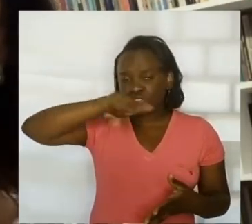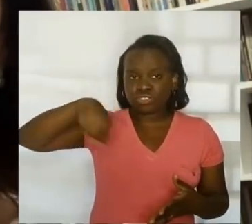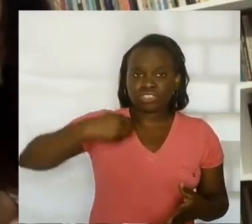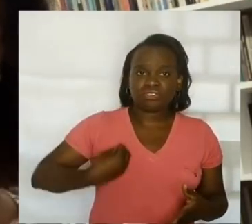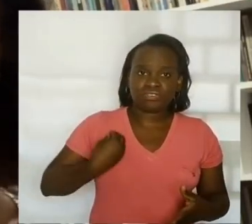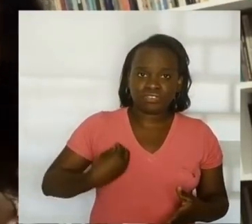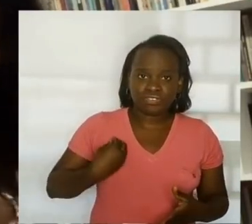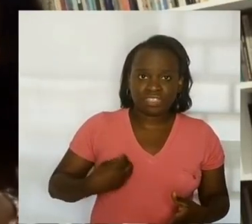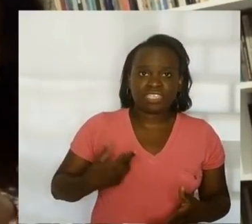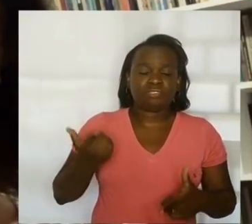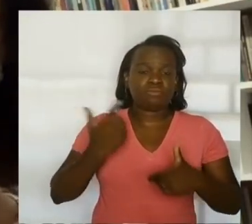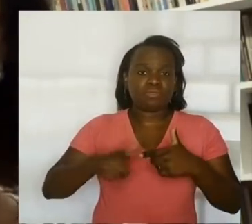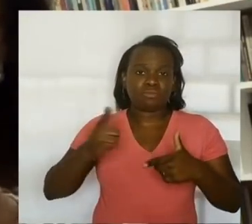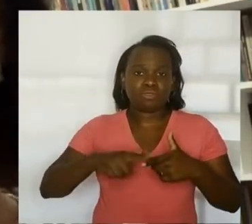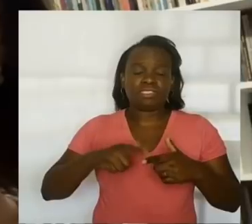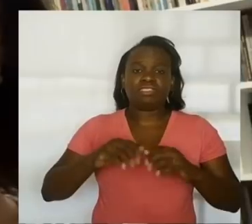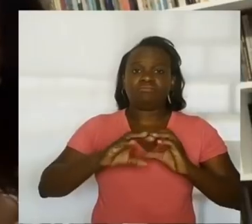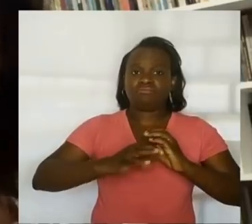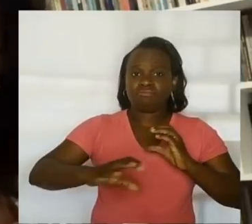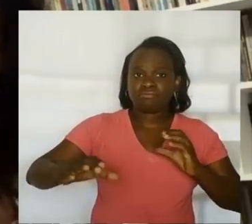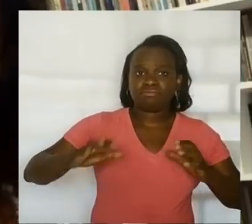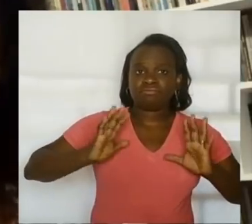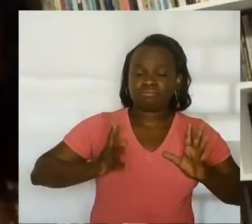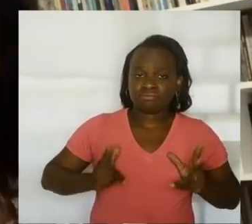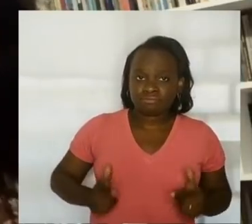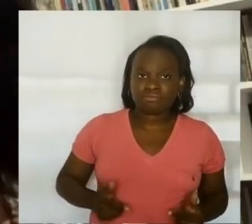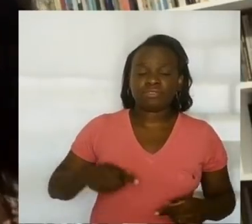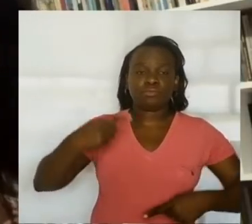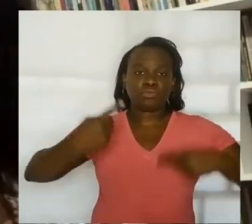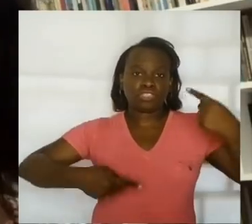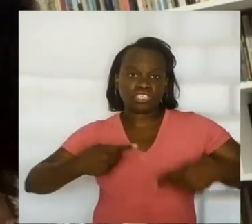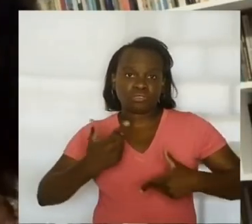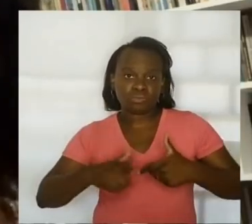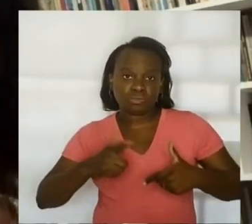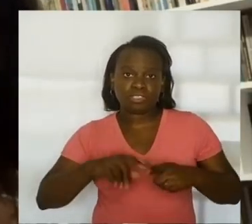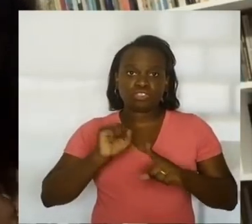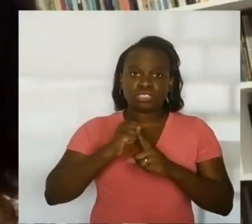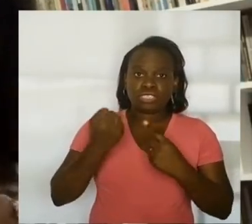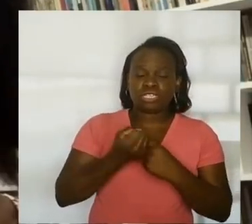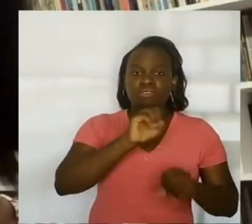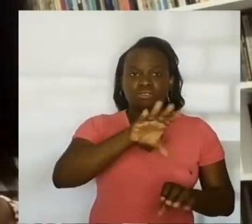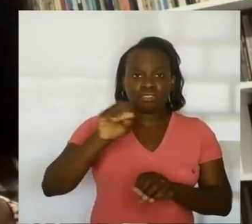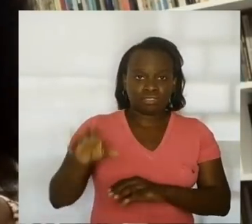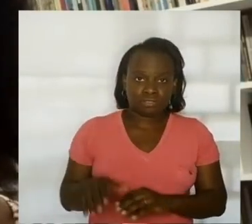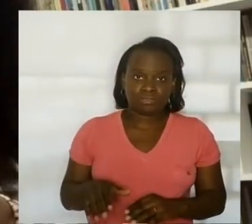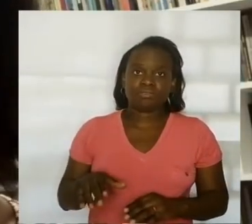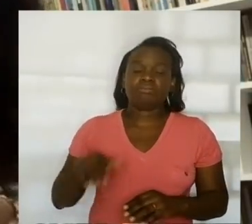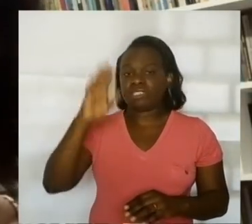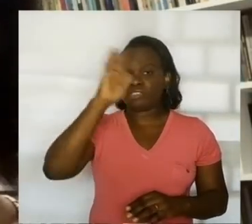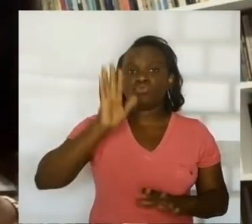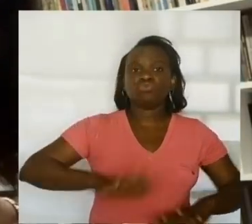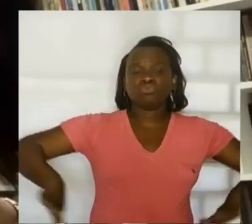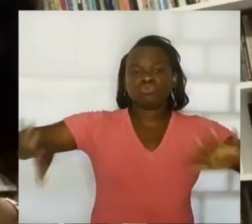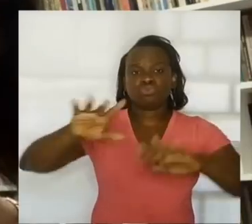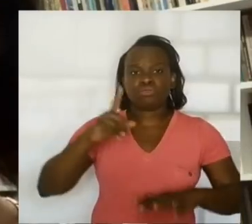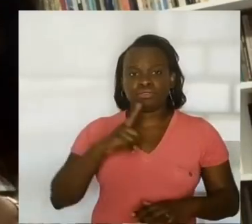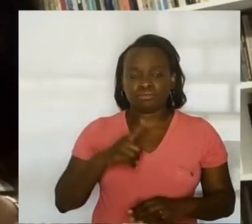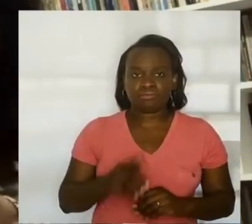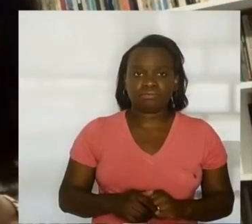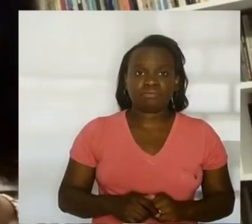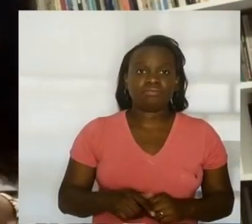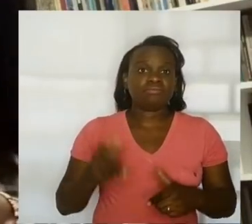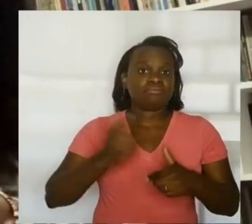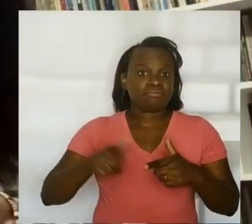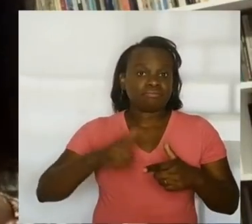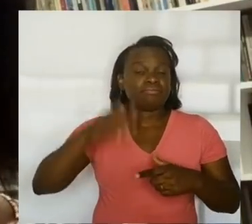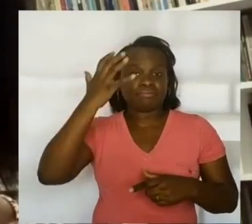que estamos vivendo de crise sanitária e de crise política, social e educacional que passa o país. As